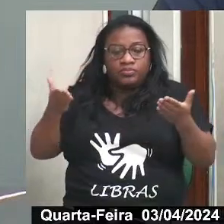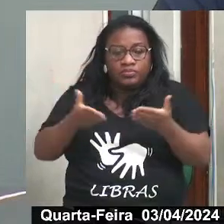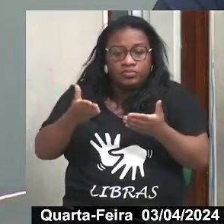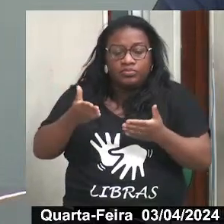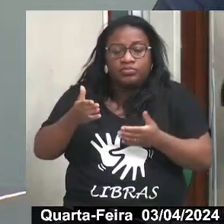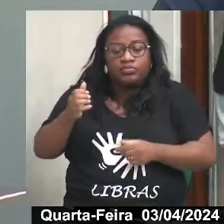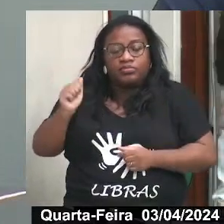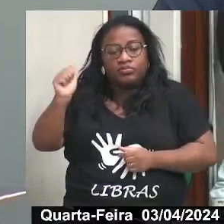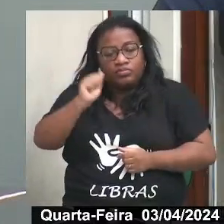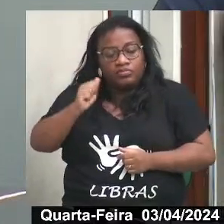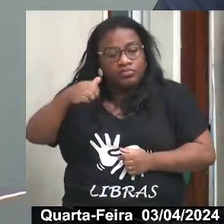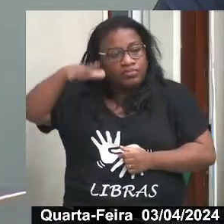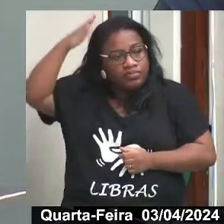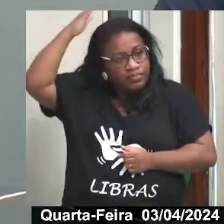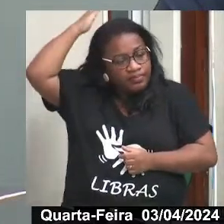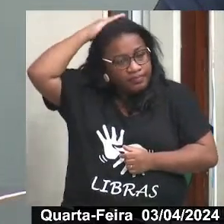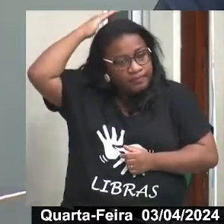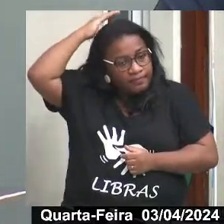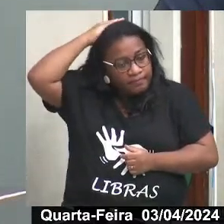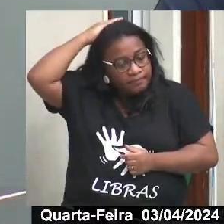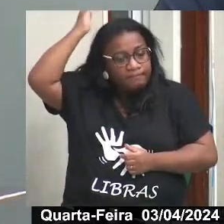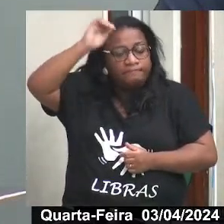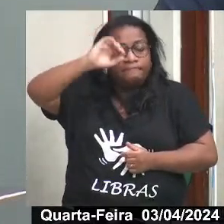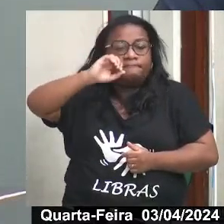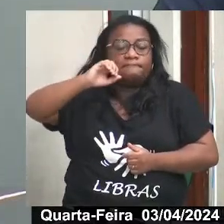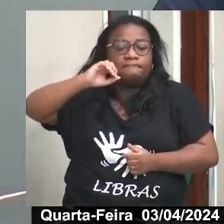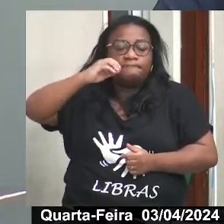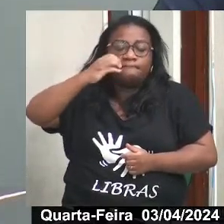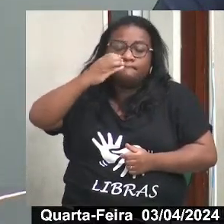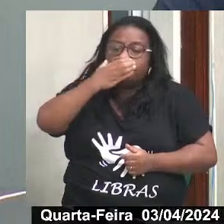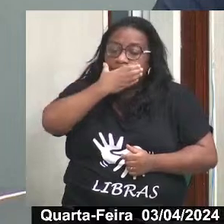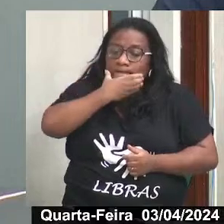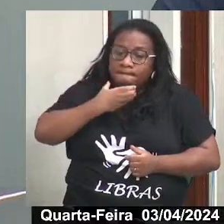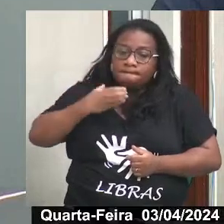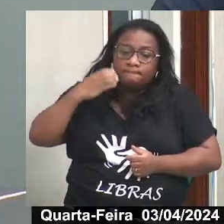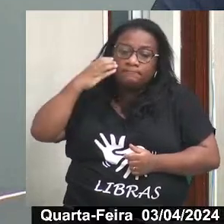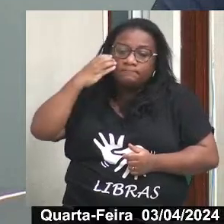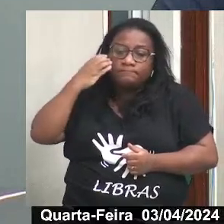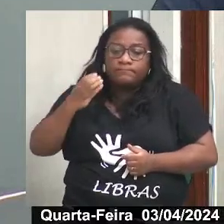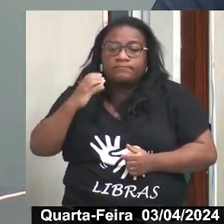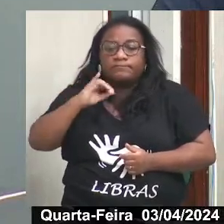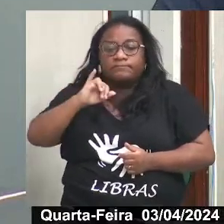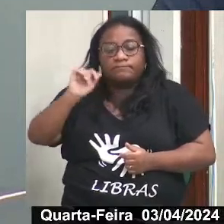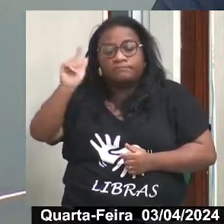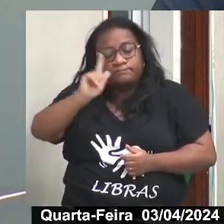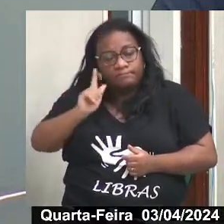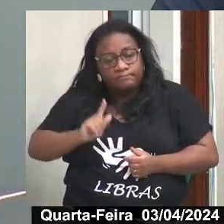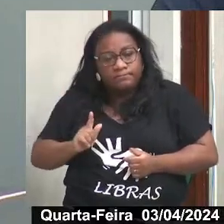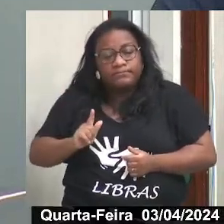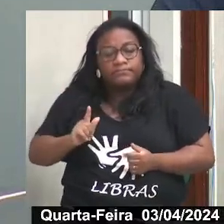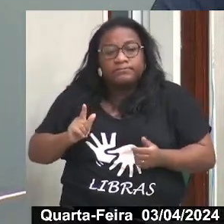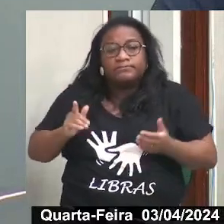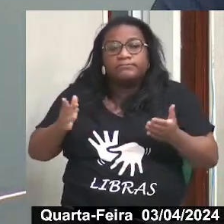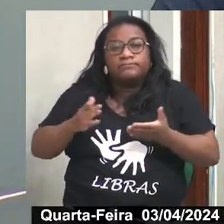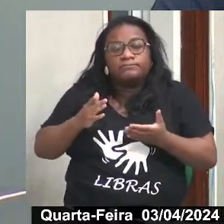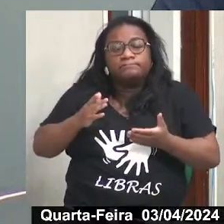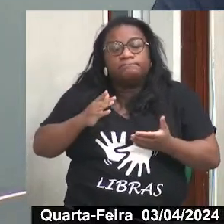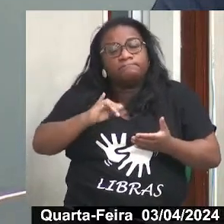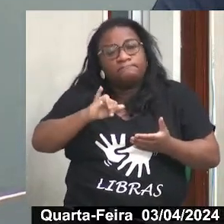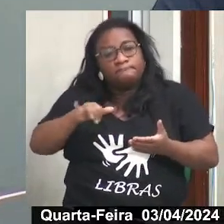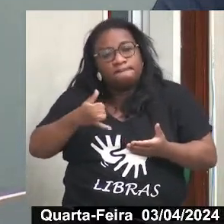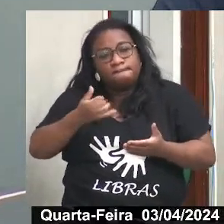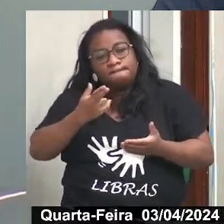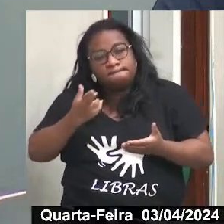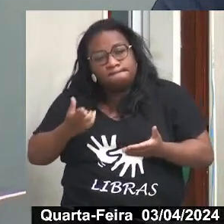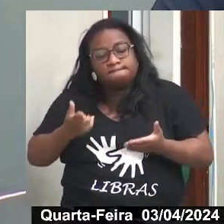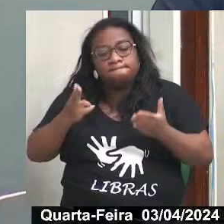Adalto Batista Silva, Alexandre Campos Silva, Flávio Pereira Lima, Gerson Olegário, Gideon Santos Nascimento, Gilberto Oliveira da Silva, Gilson Bobinho de Oliveira,